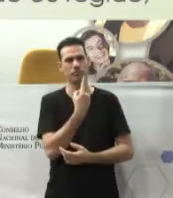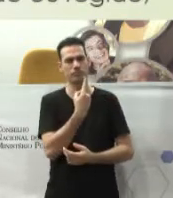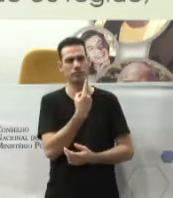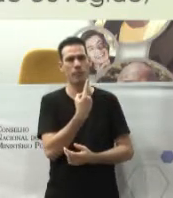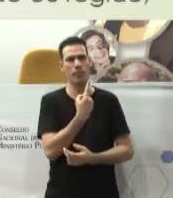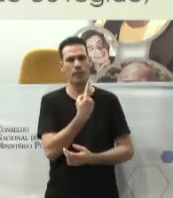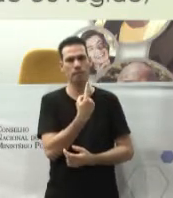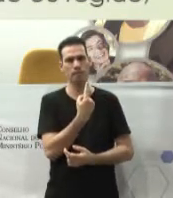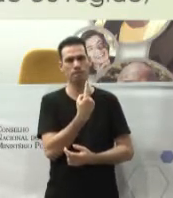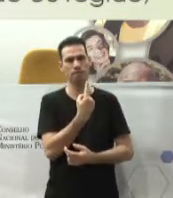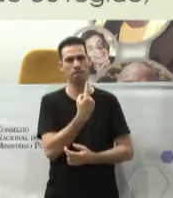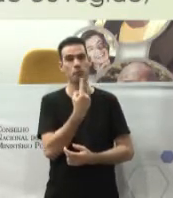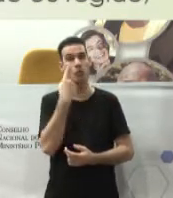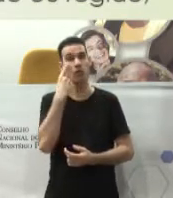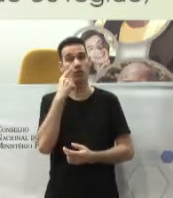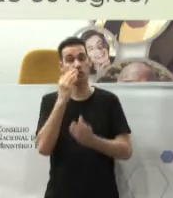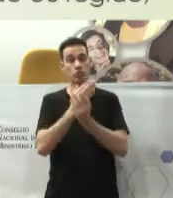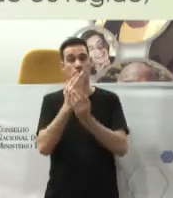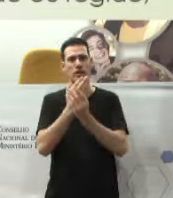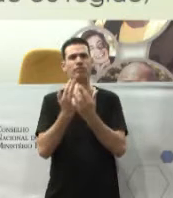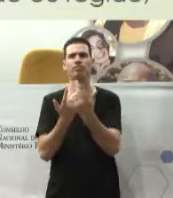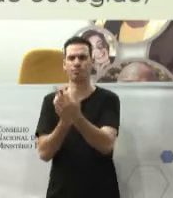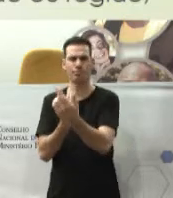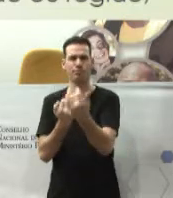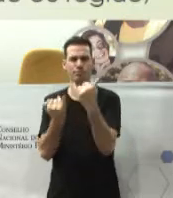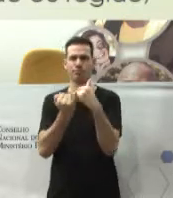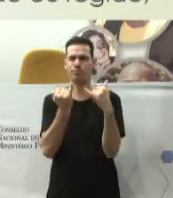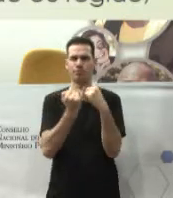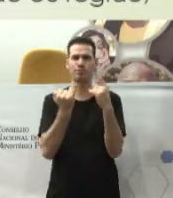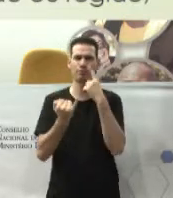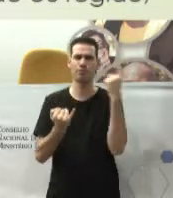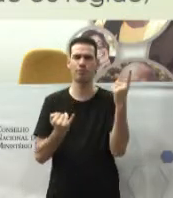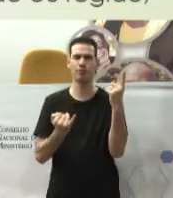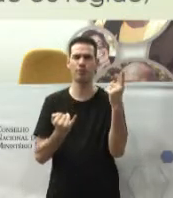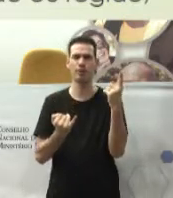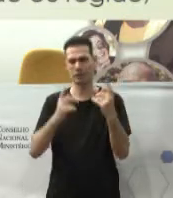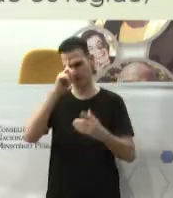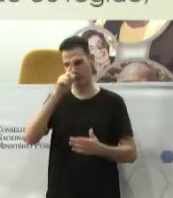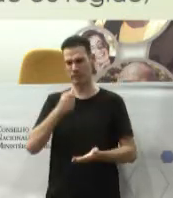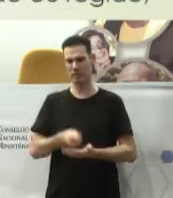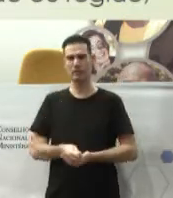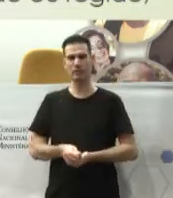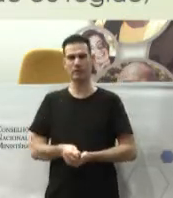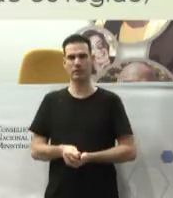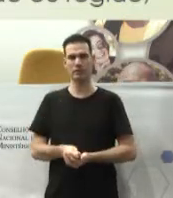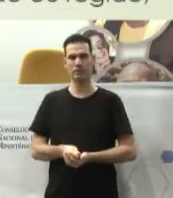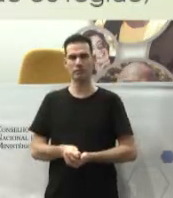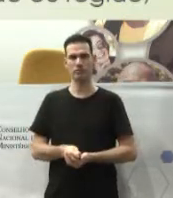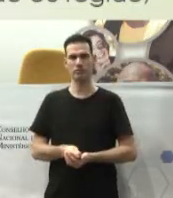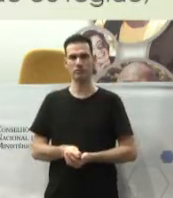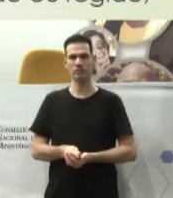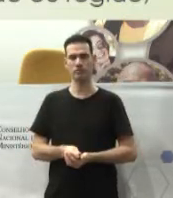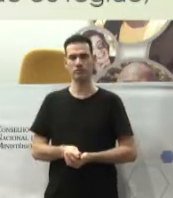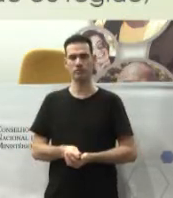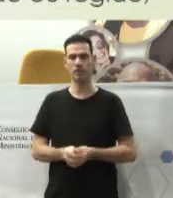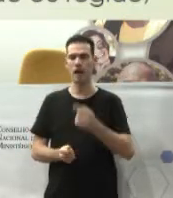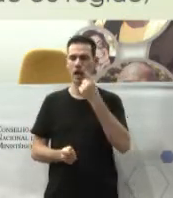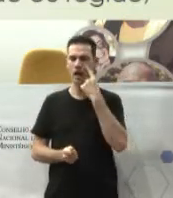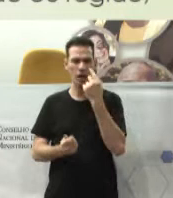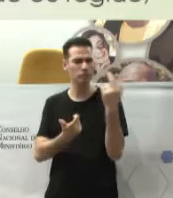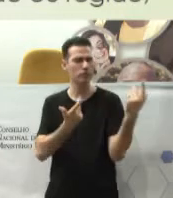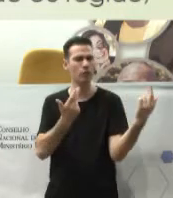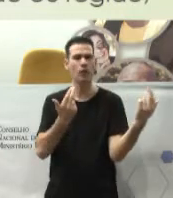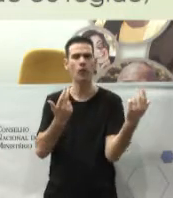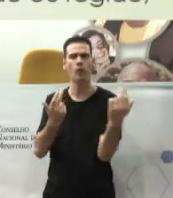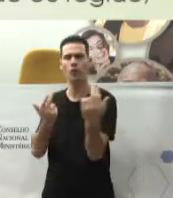que, no caso repetitivo, o julgamento da tese vai vincular todos os